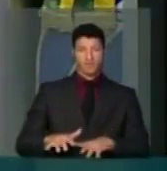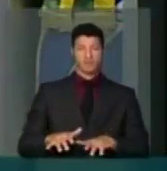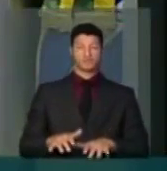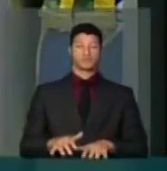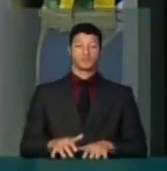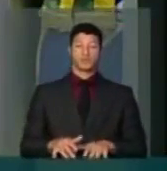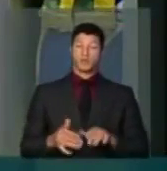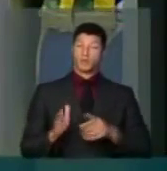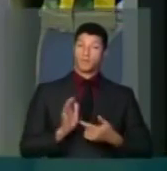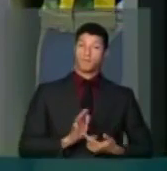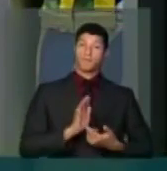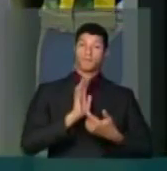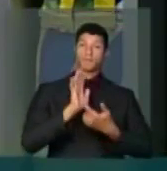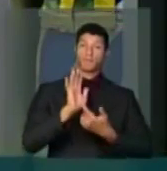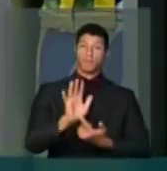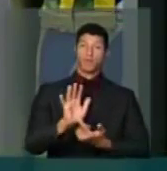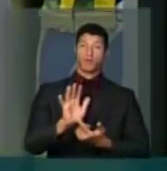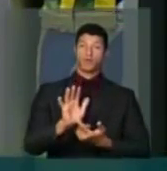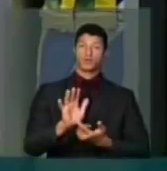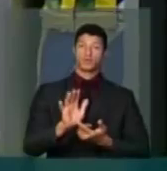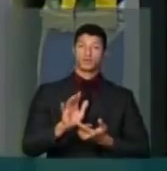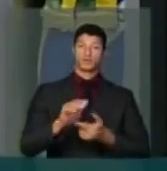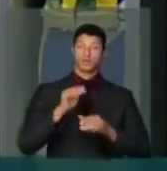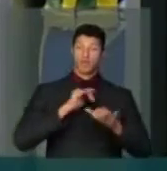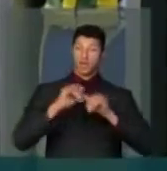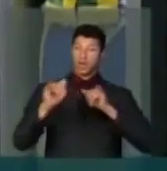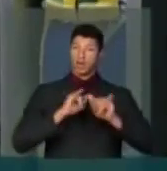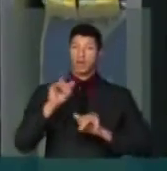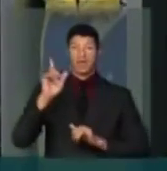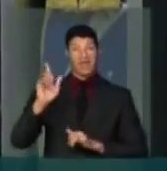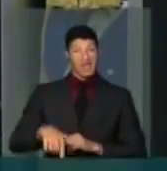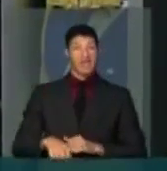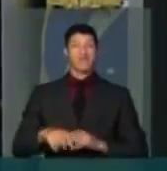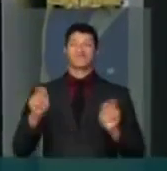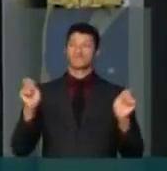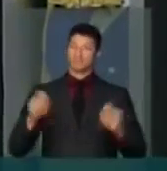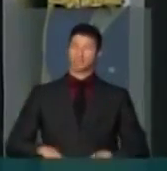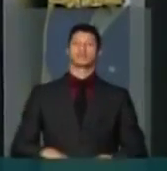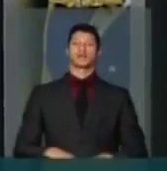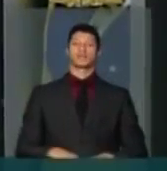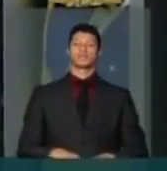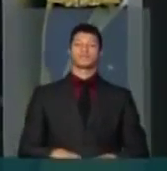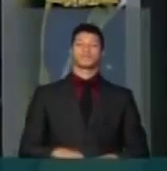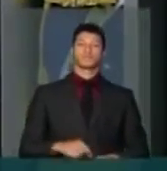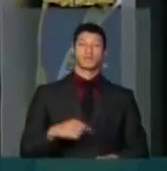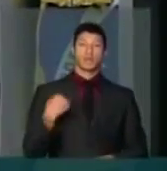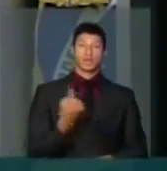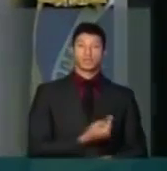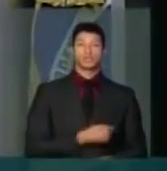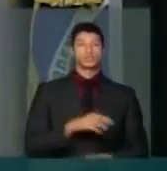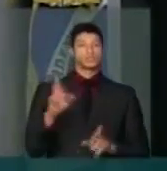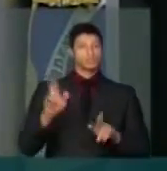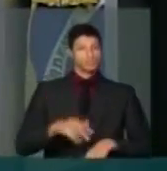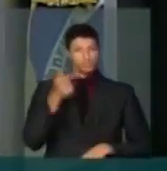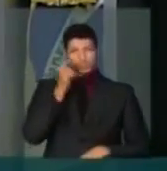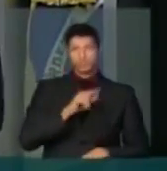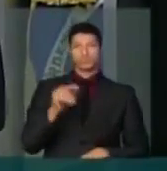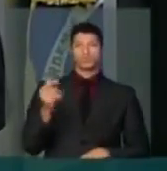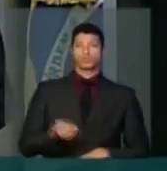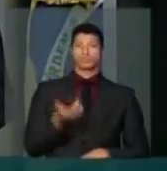que mostram que a manifestação ela é necessária para a gente recuperar esse